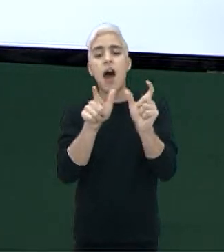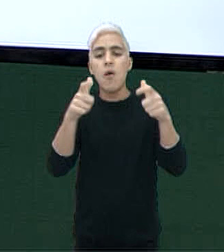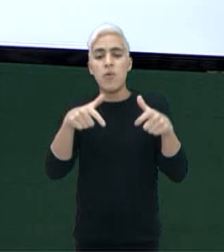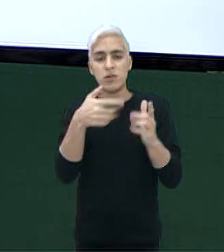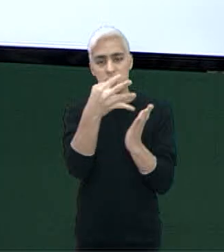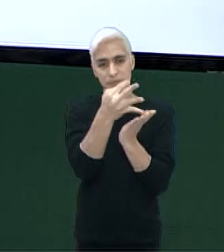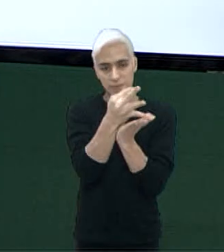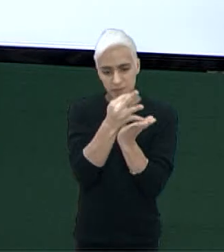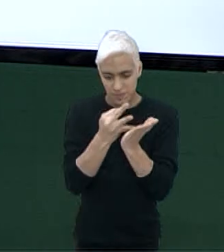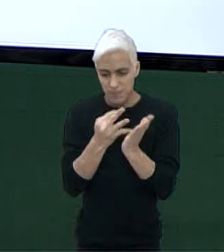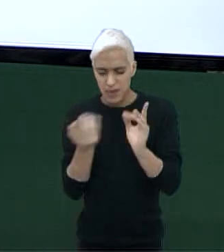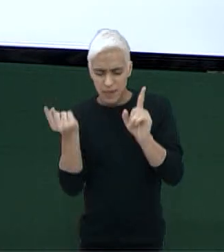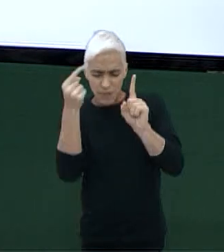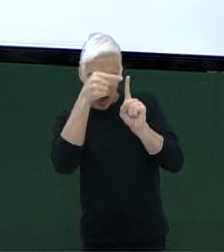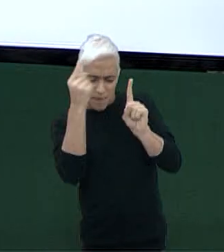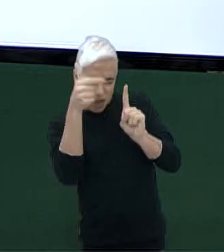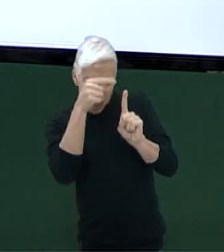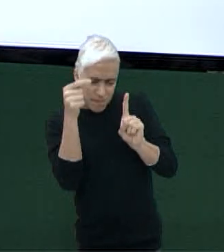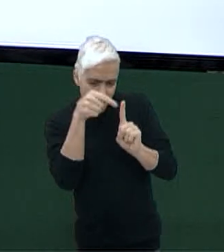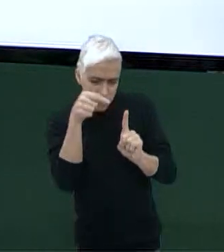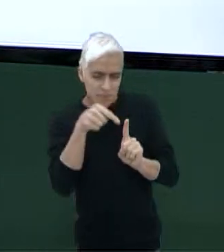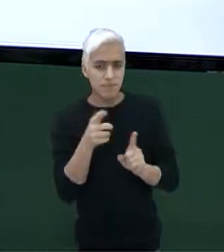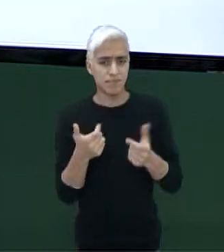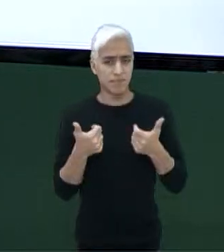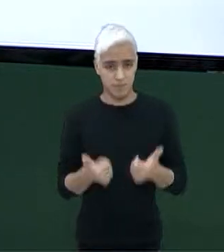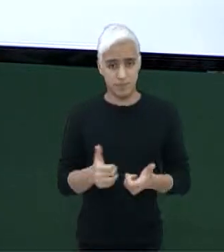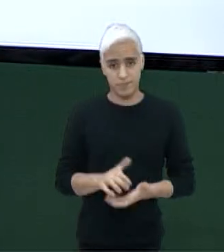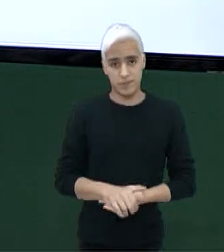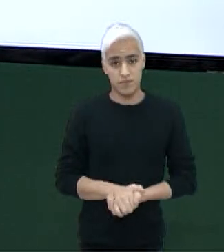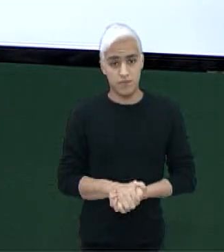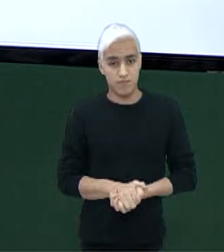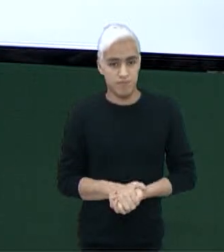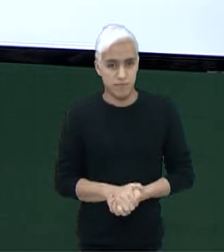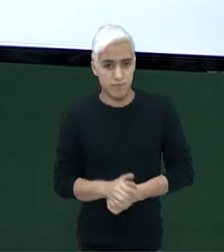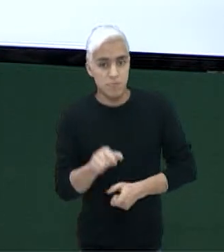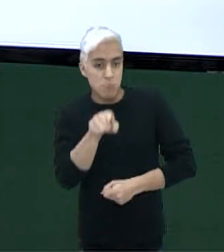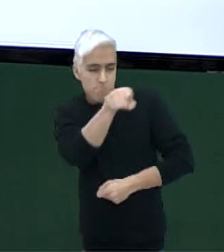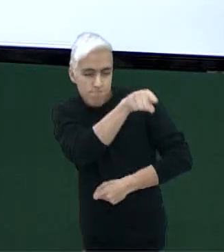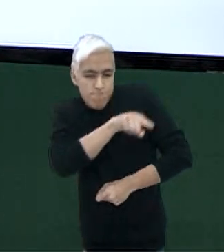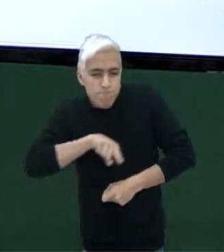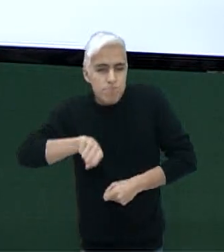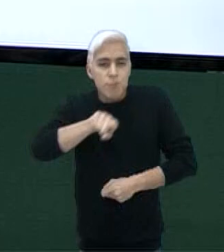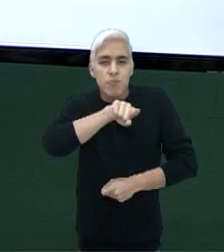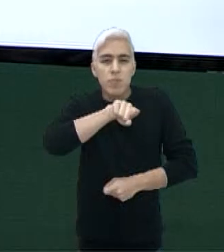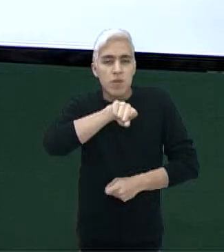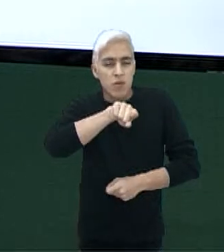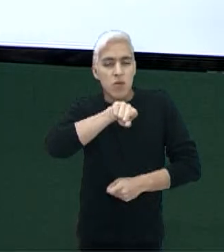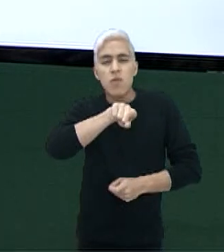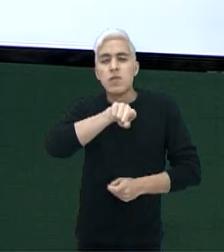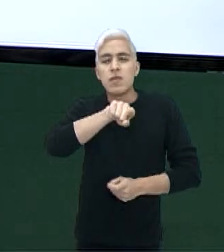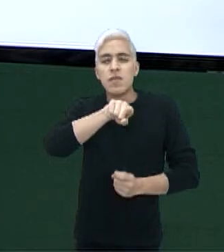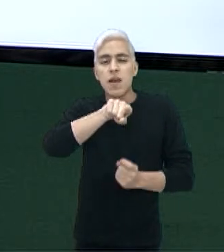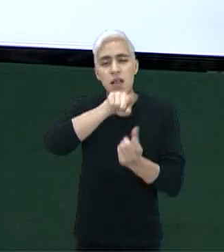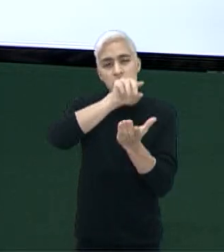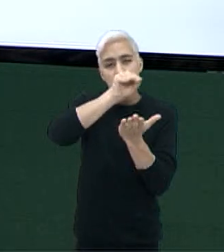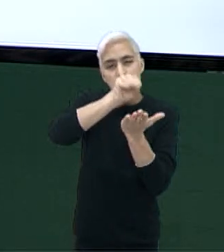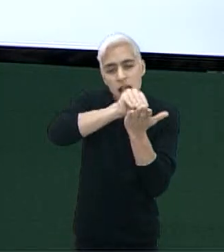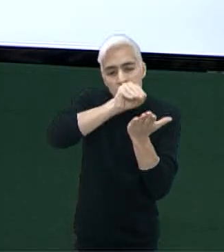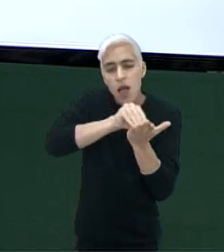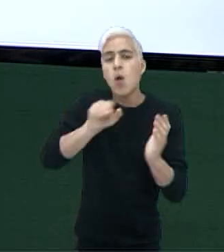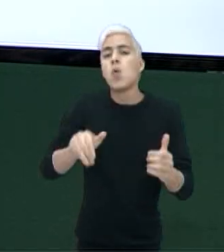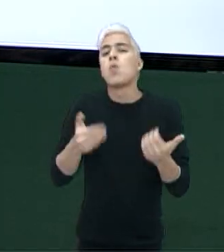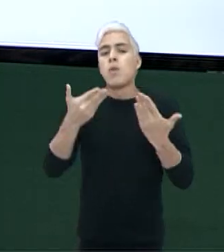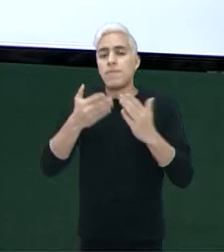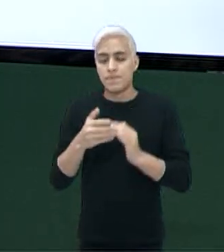né? Então, eles fazem referência, eles retomam. Você vai mostrar em quais... Né? Então, por